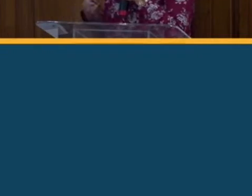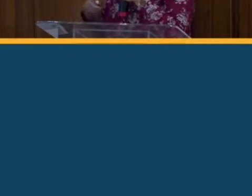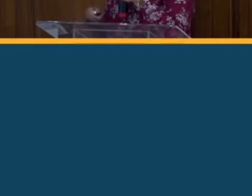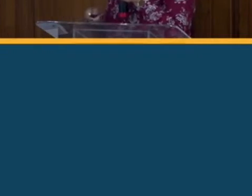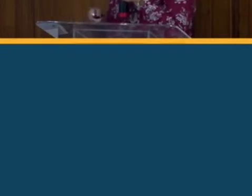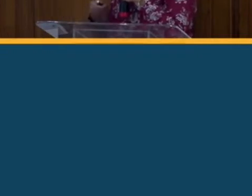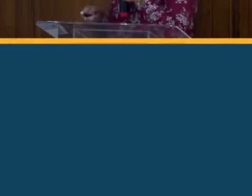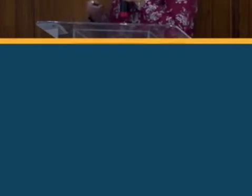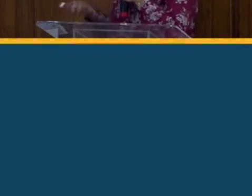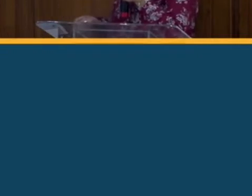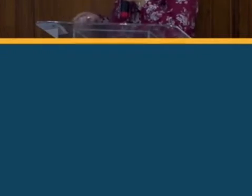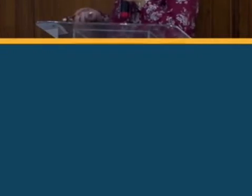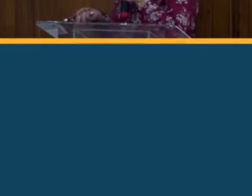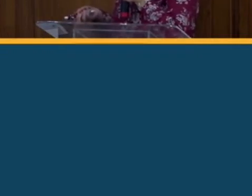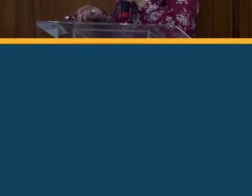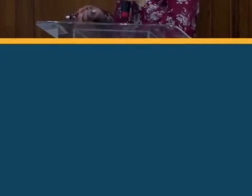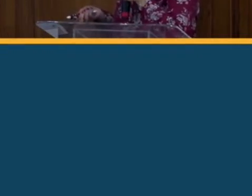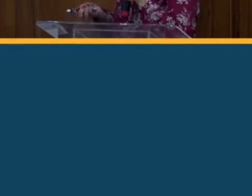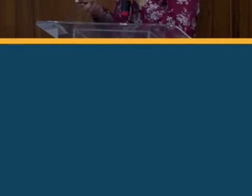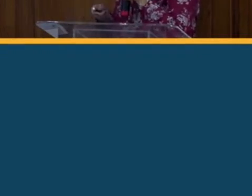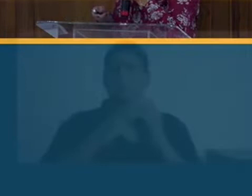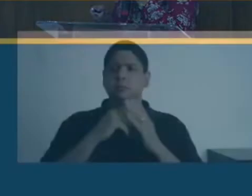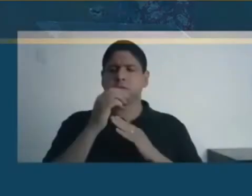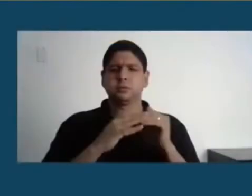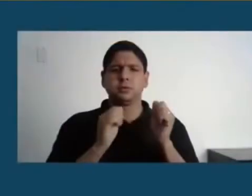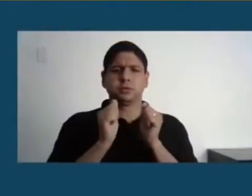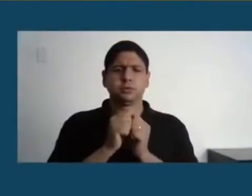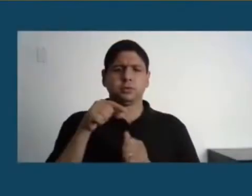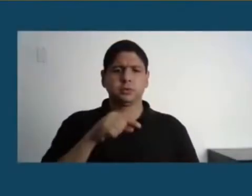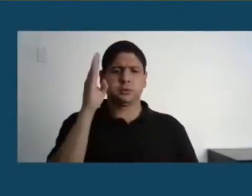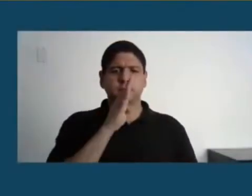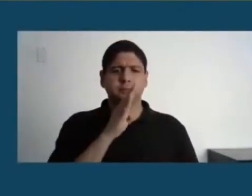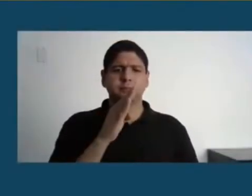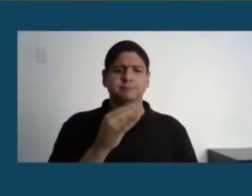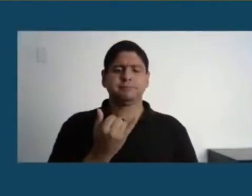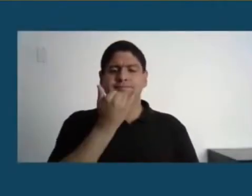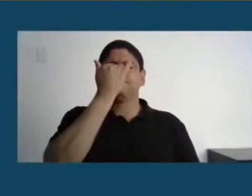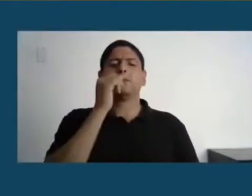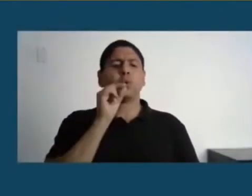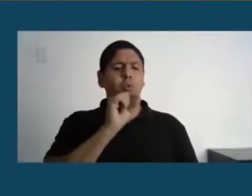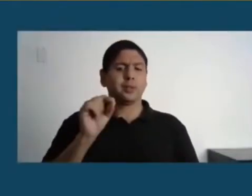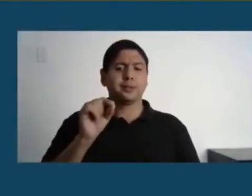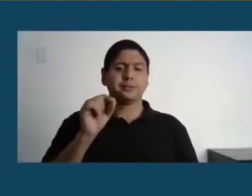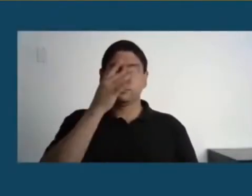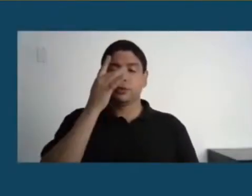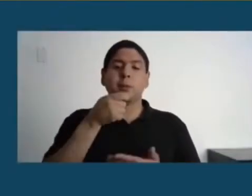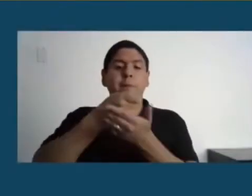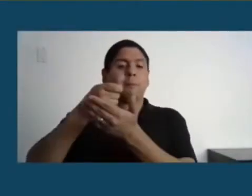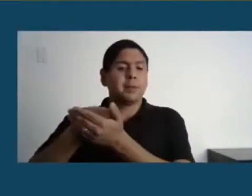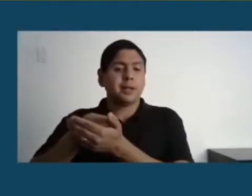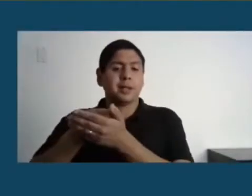porque nós temos capacidade instalada para isso, infelizmente vai ser usada para comprar caminhões a diesel,